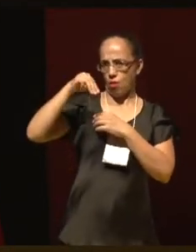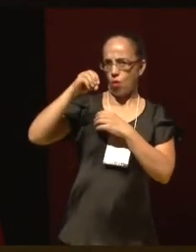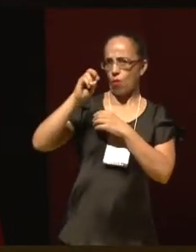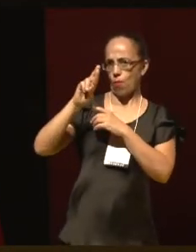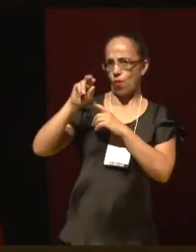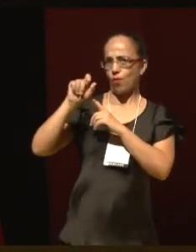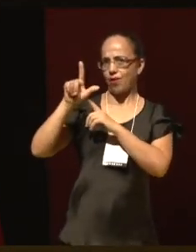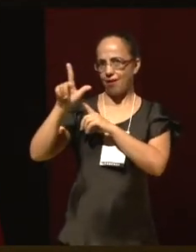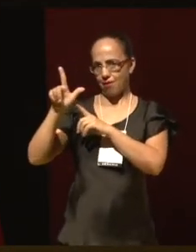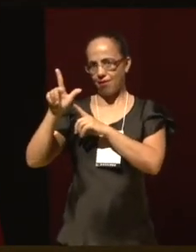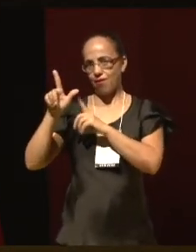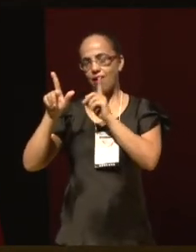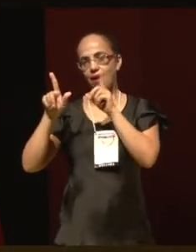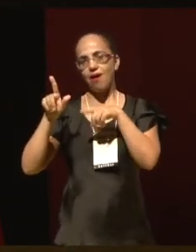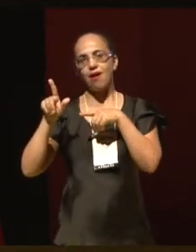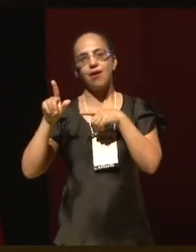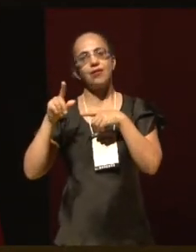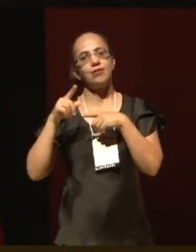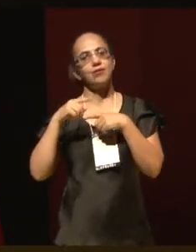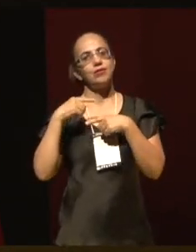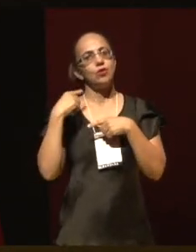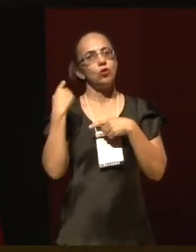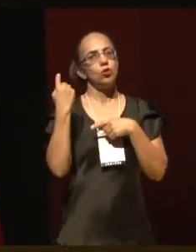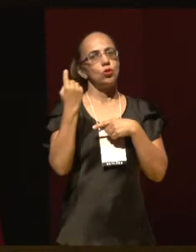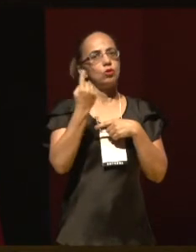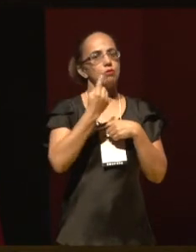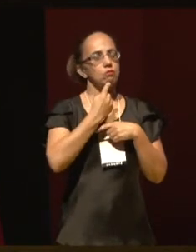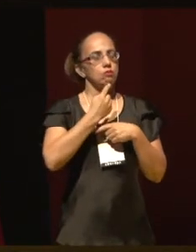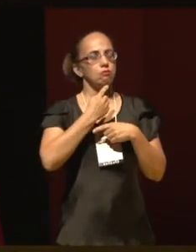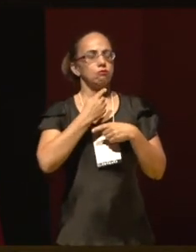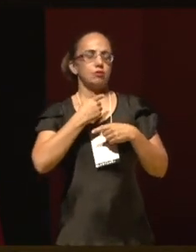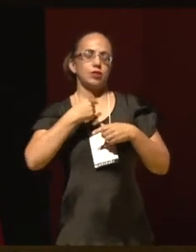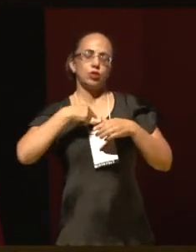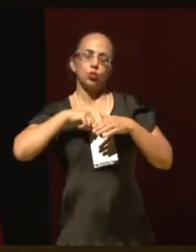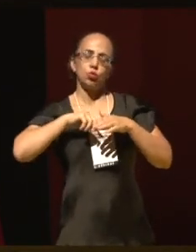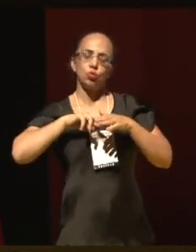moralidade, então nós mudamos completamente.